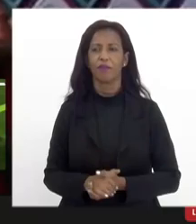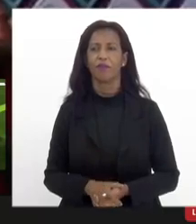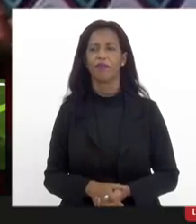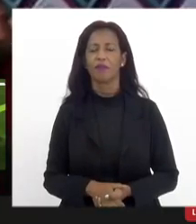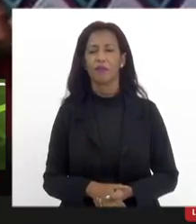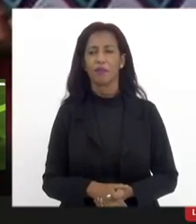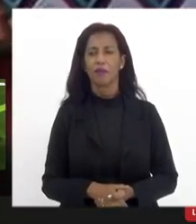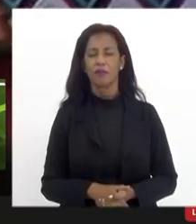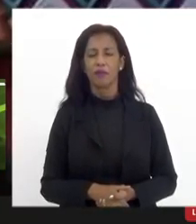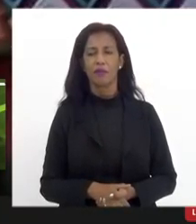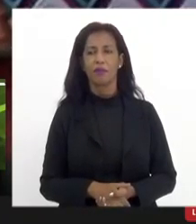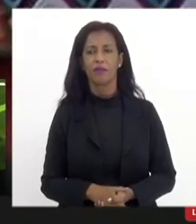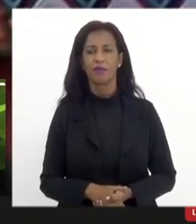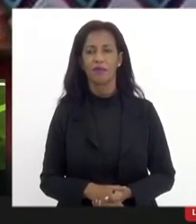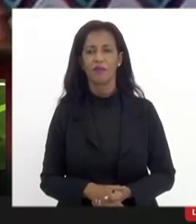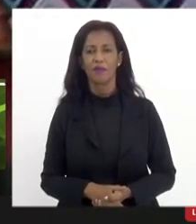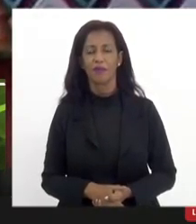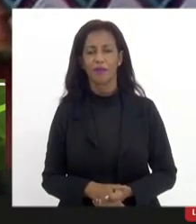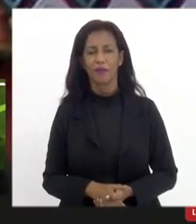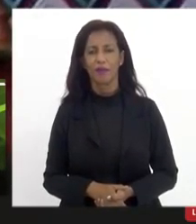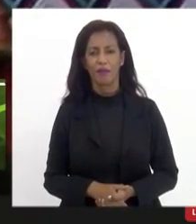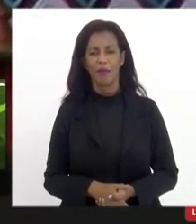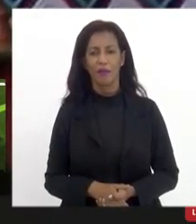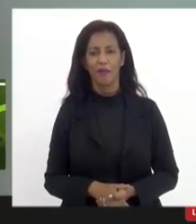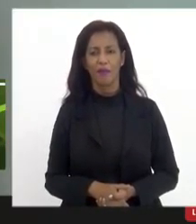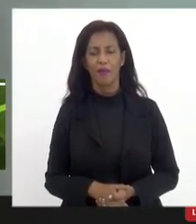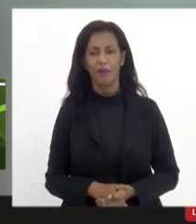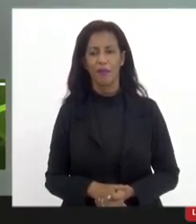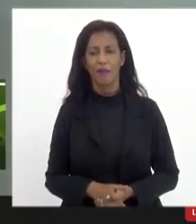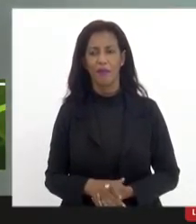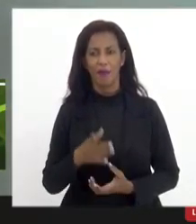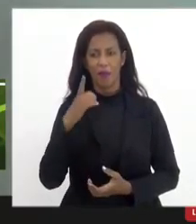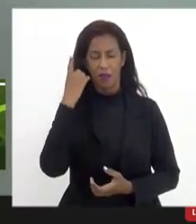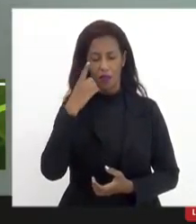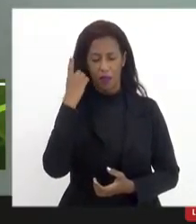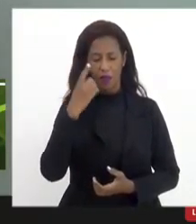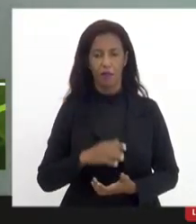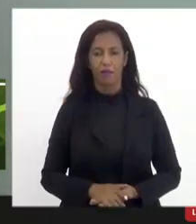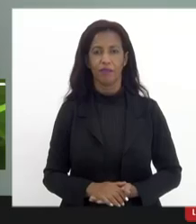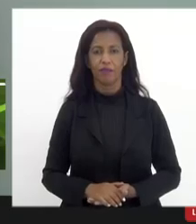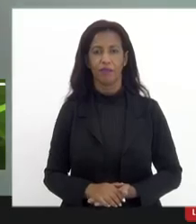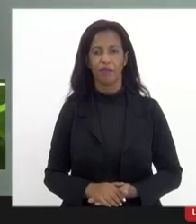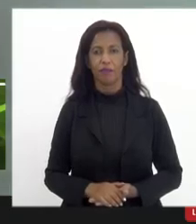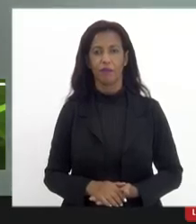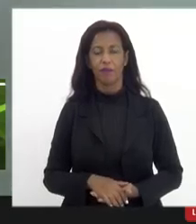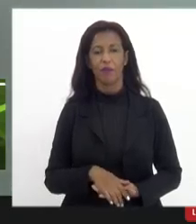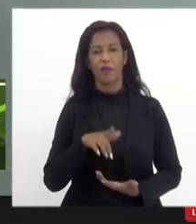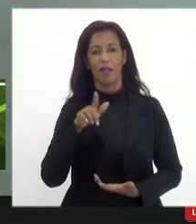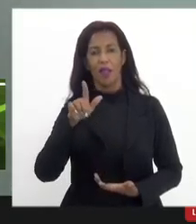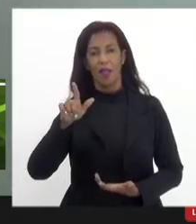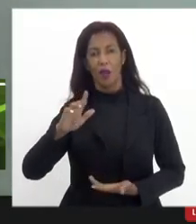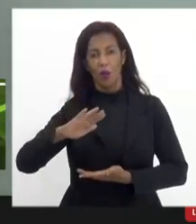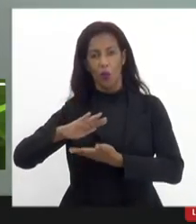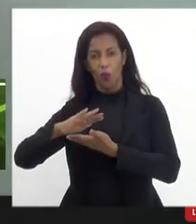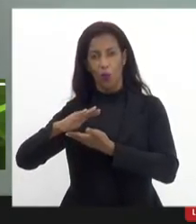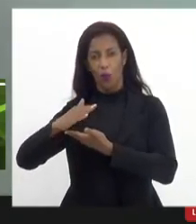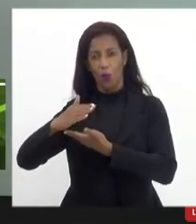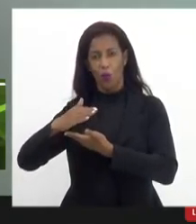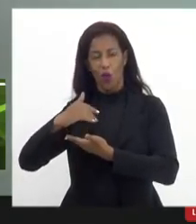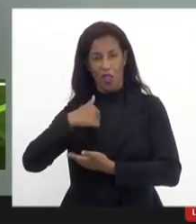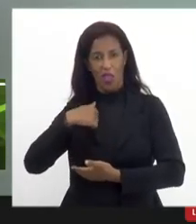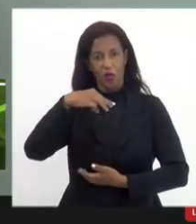querida. Depois o mestre Evalci também. Deputada, é porque o laptop é do IPHAN e era uso de outra servidora.